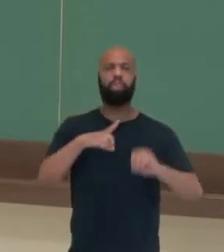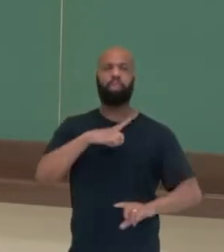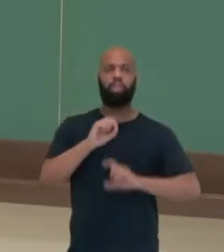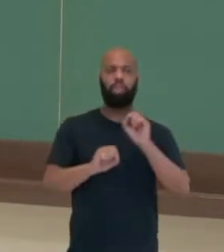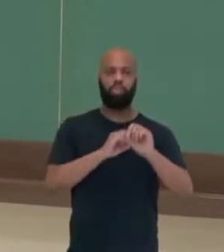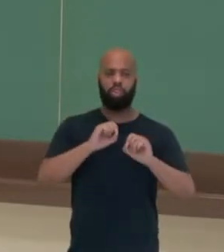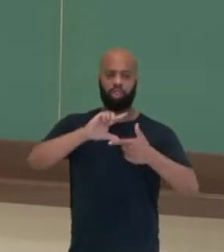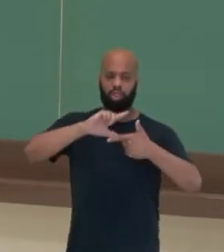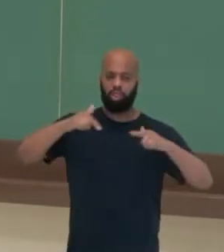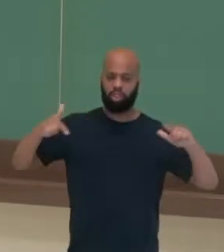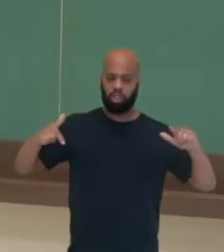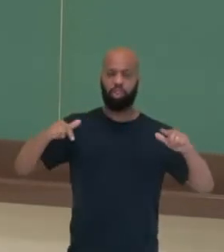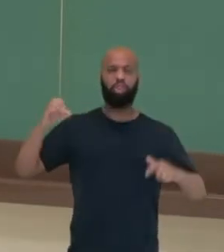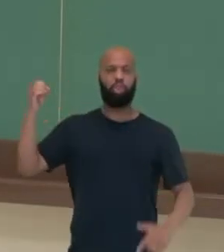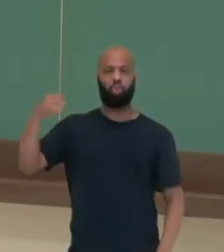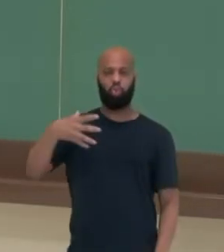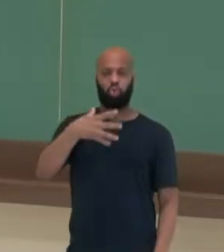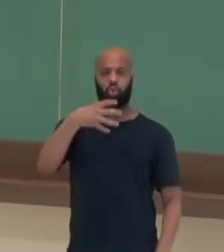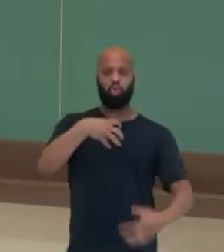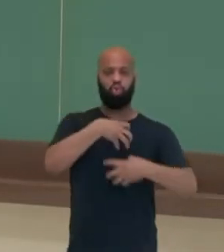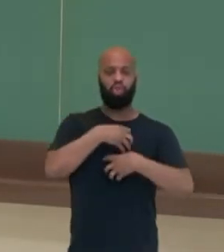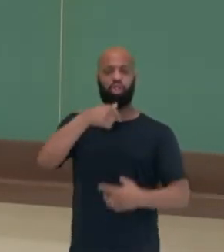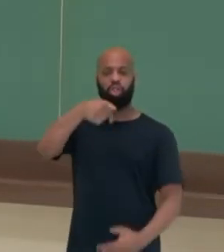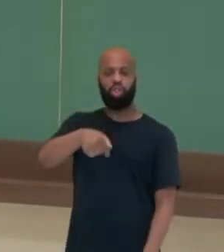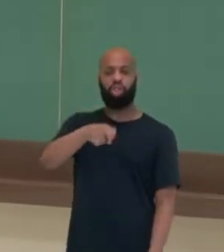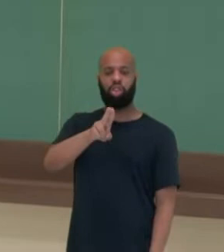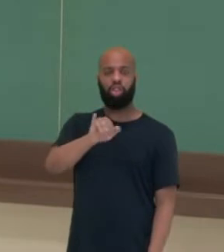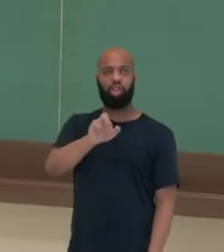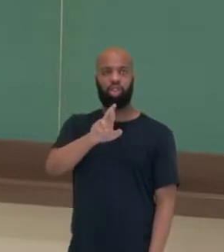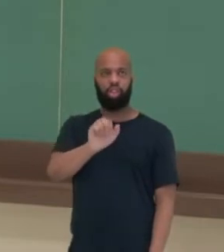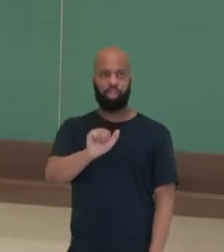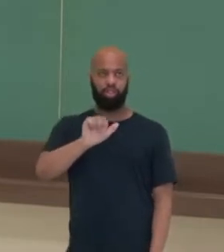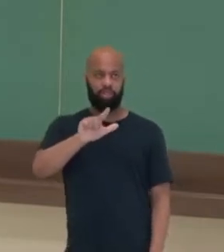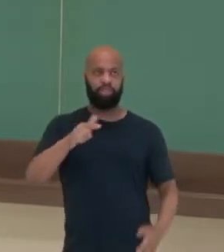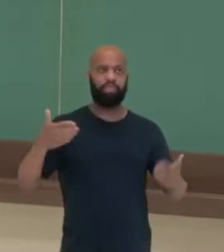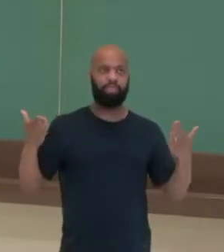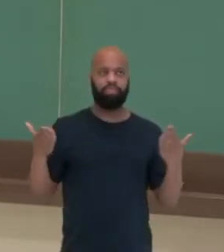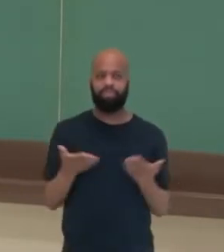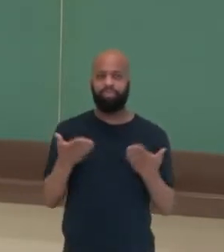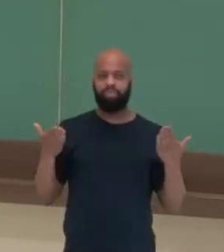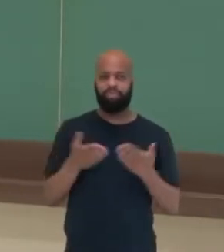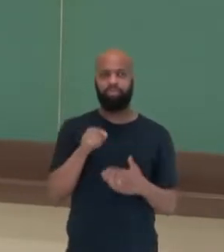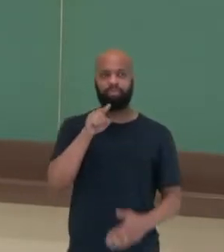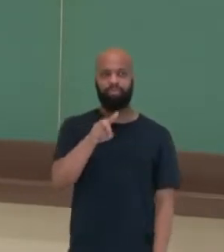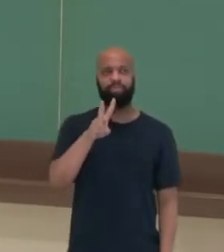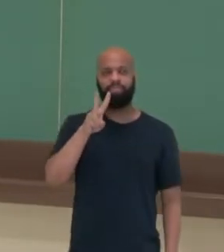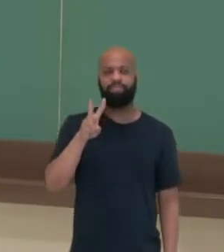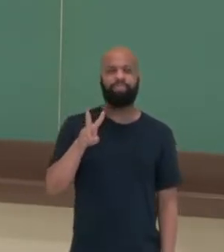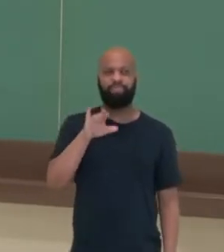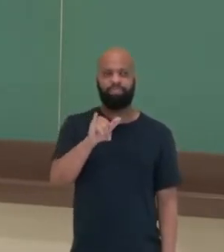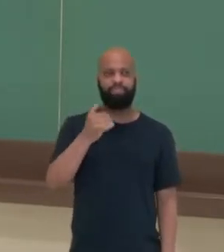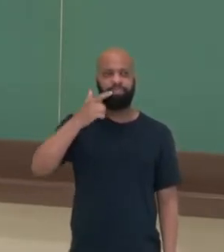ótica, ela é uma molécula quiral. Muito bem. Para poder